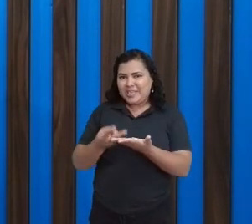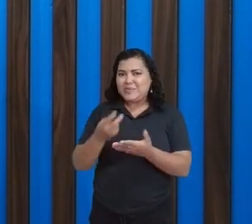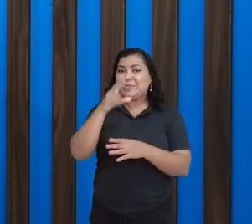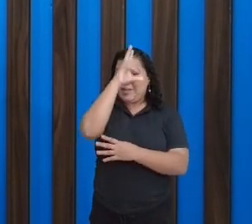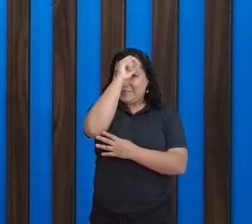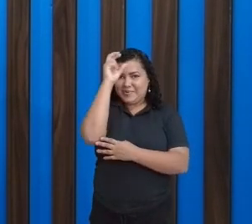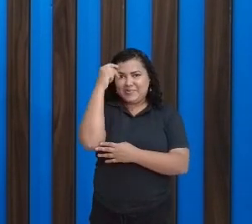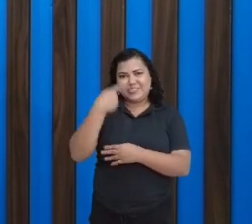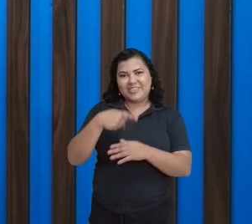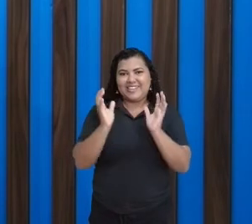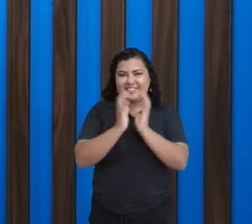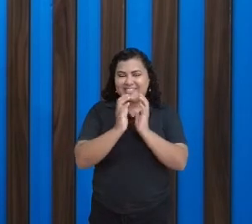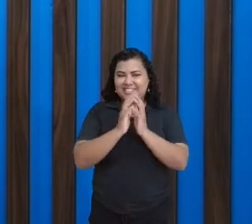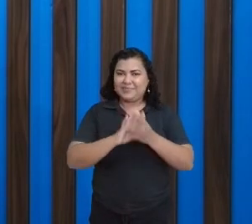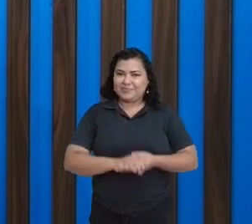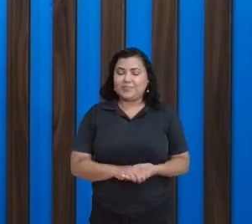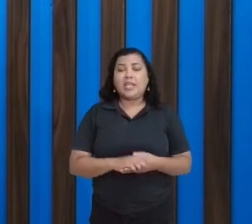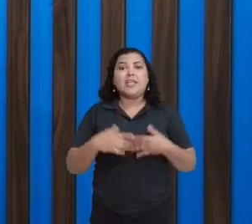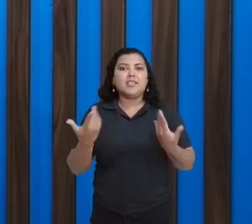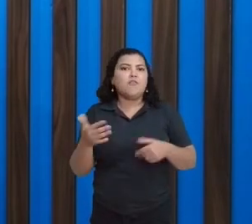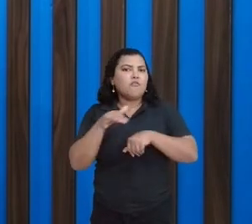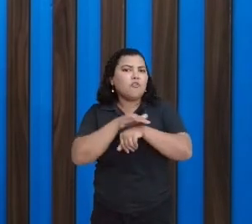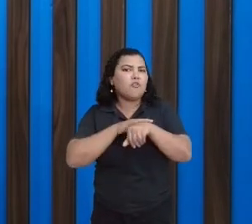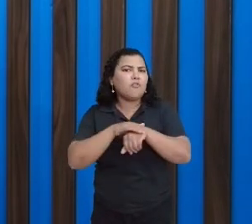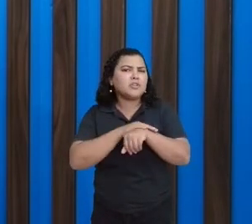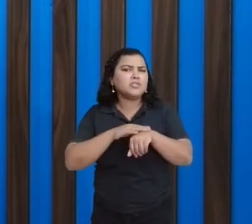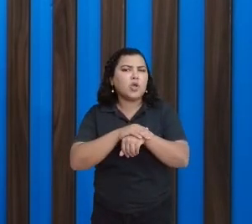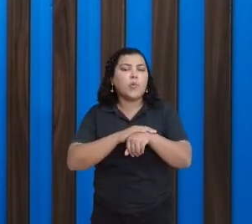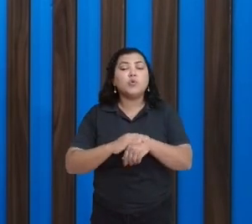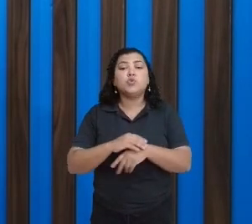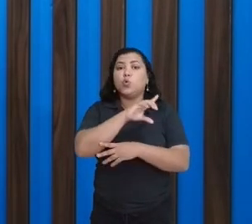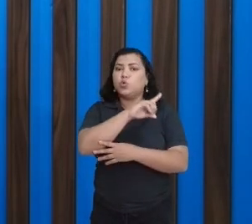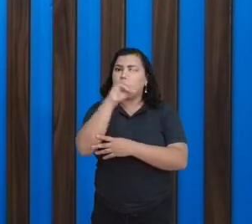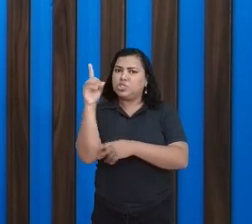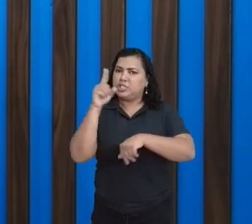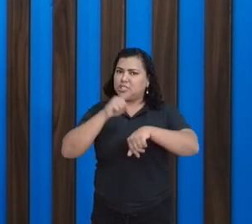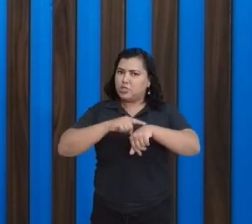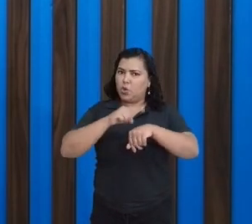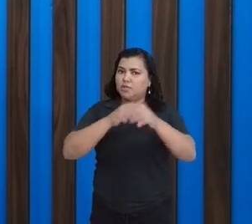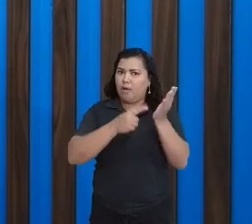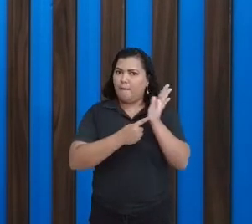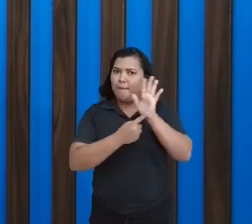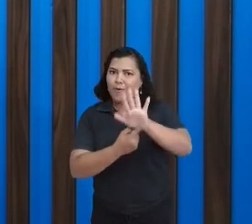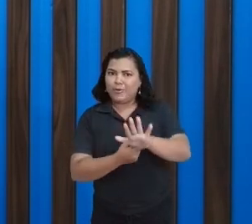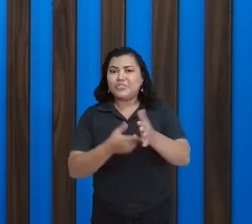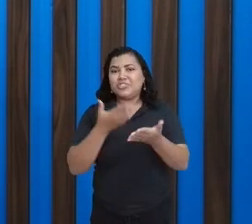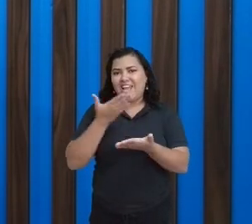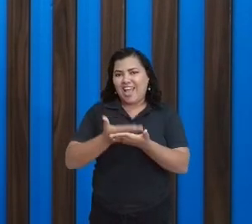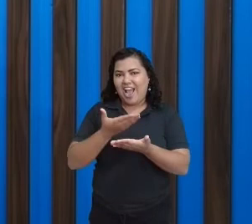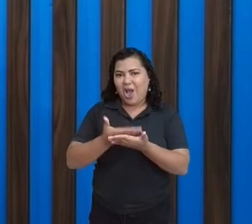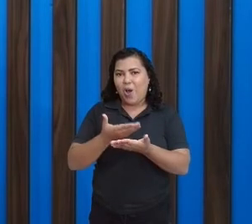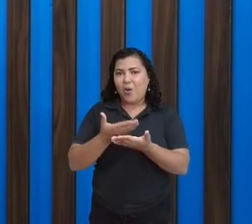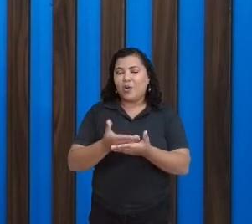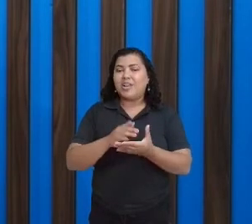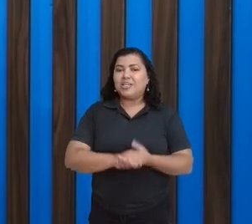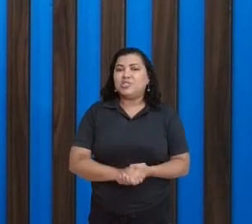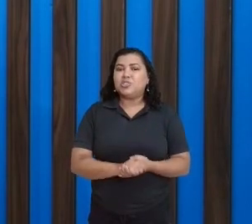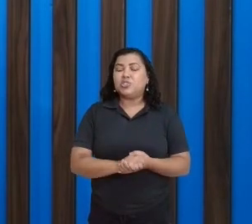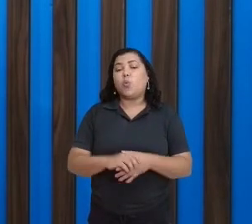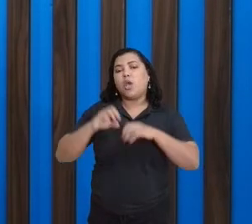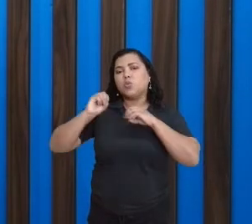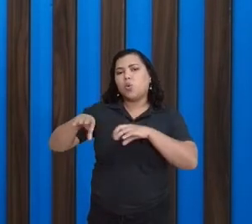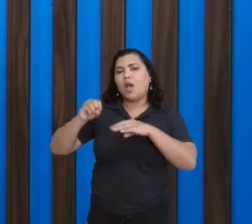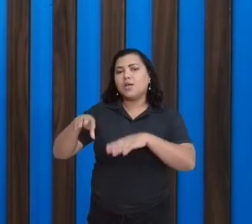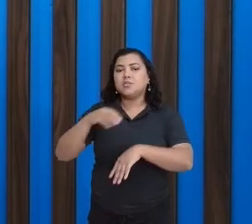Recife. Desta vez, eu venho conversar com vocês sobre os dias e horários de exibição das aulas do Travessia e Educação de Jovens